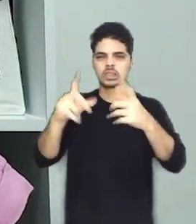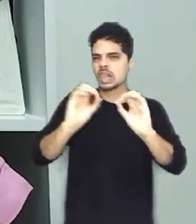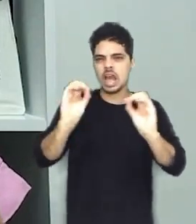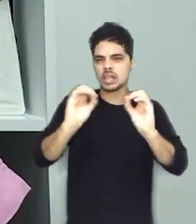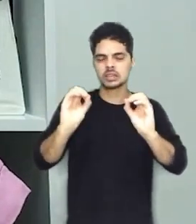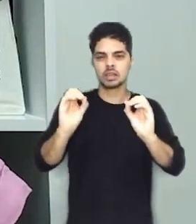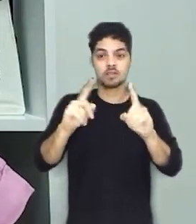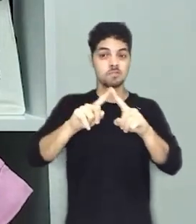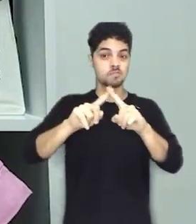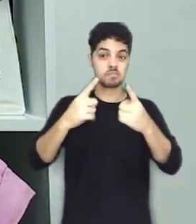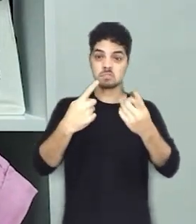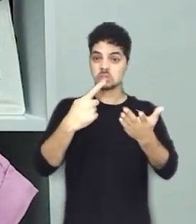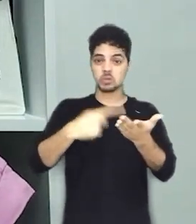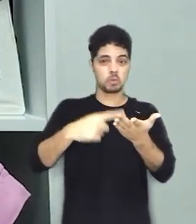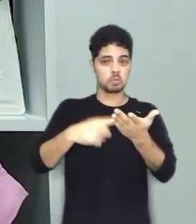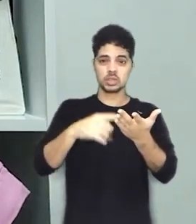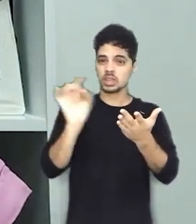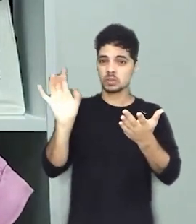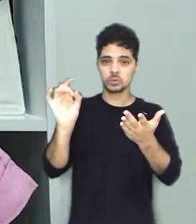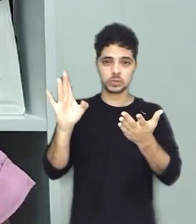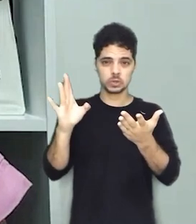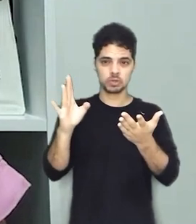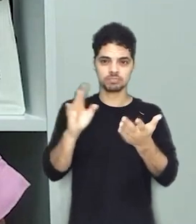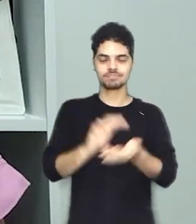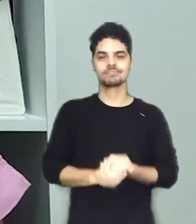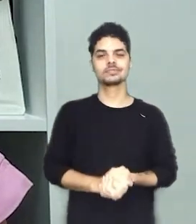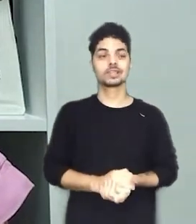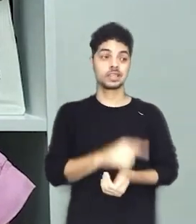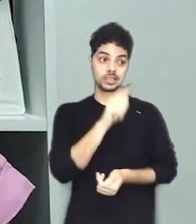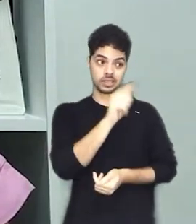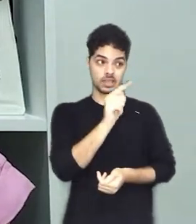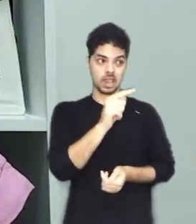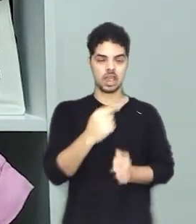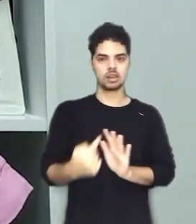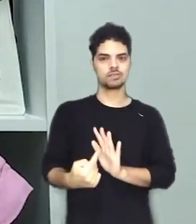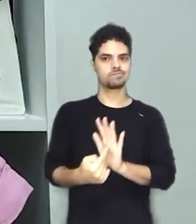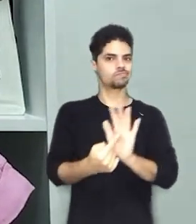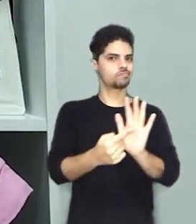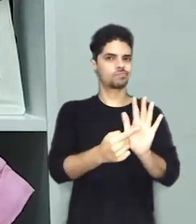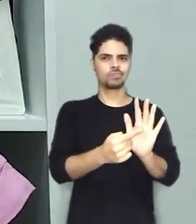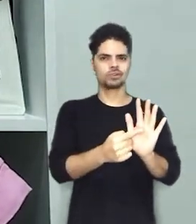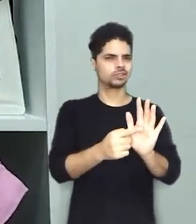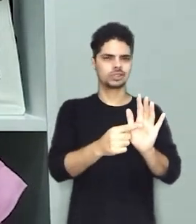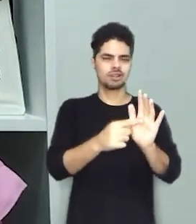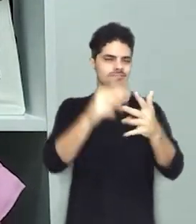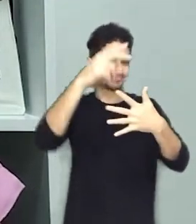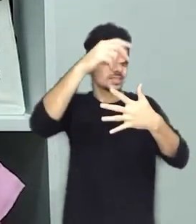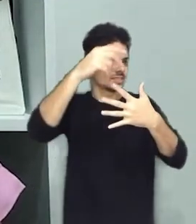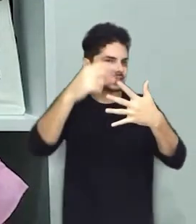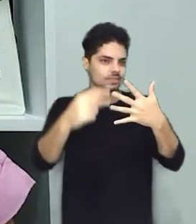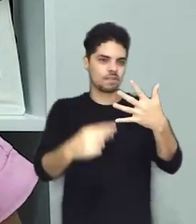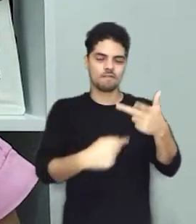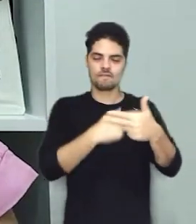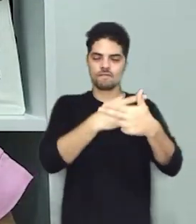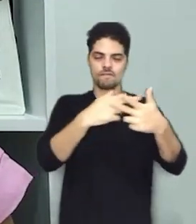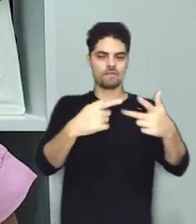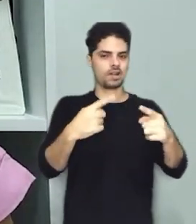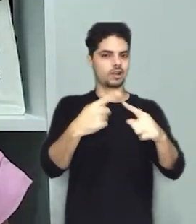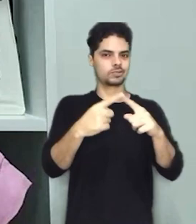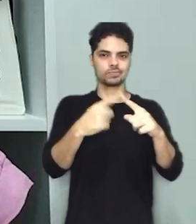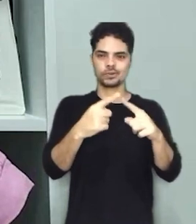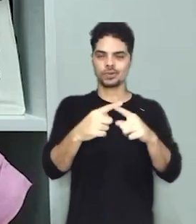conflito, um mero arranjo entre as elites. E ele, no decorrer do texto, cita vários aspectos